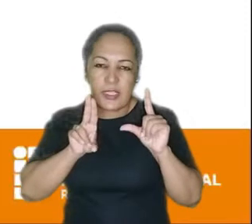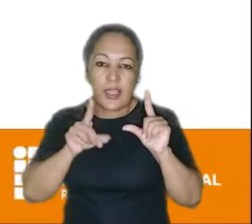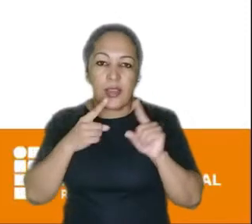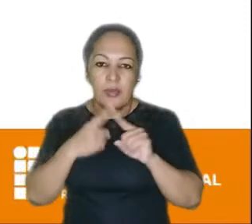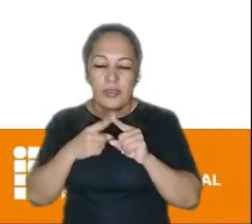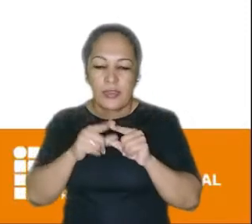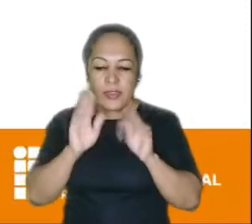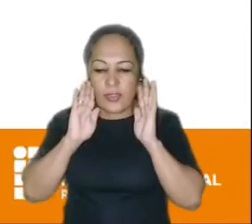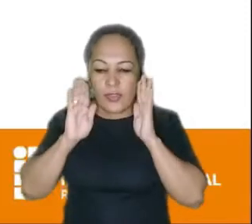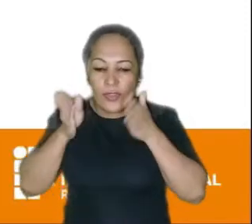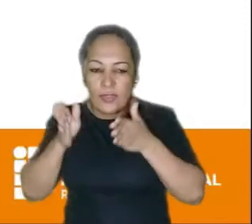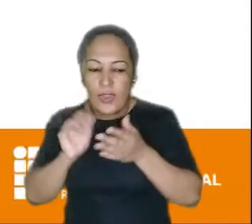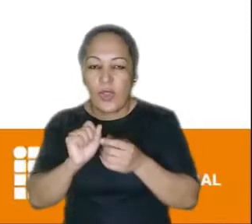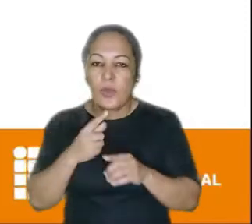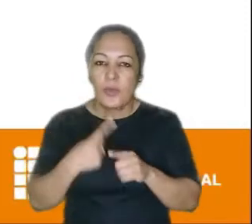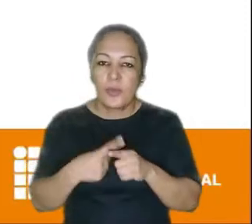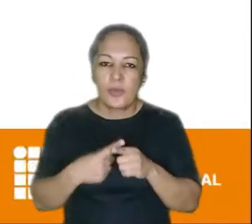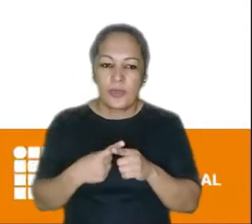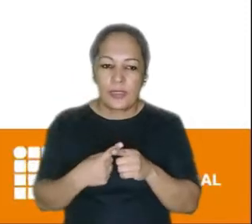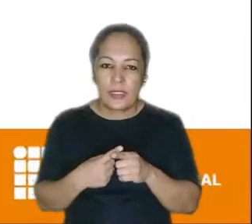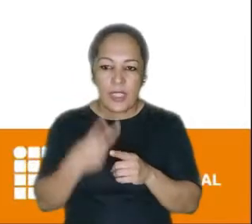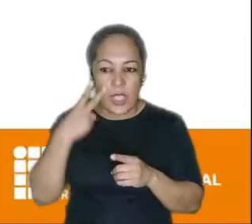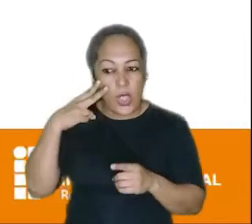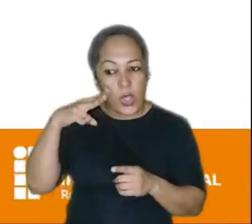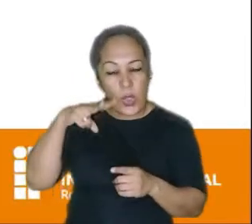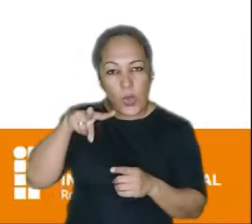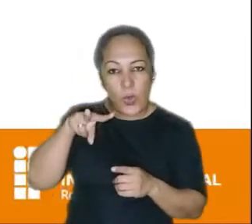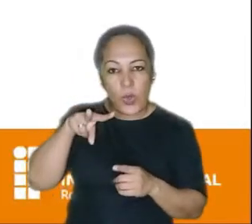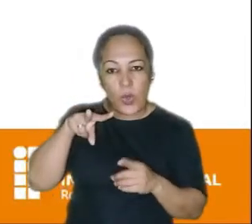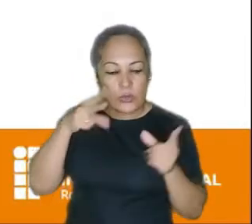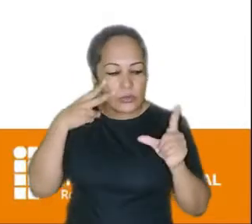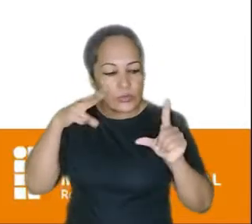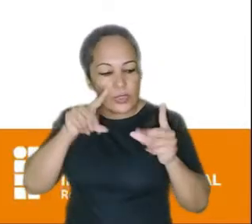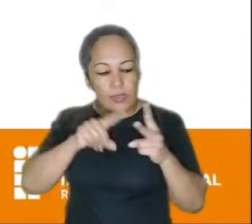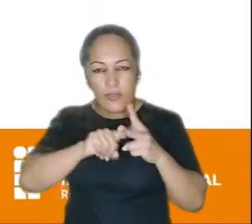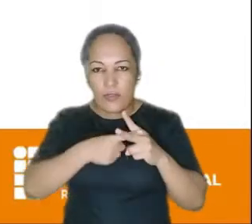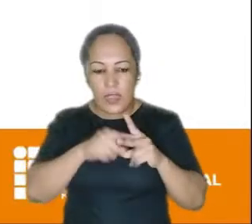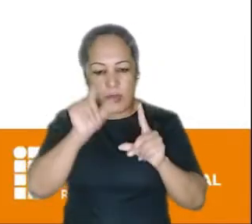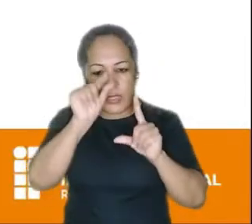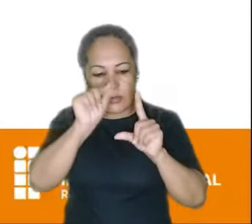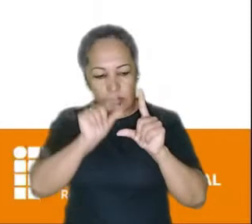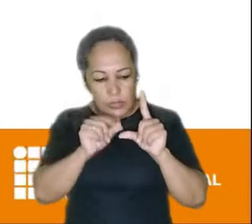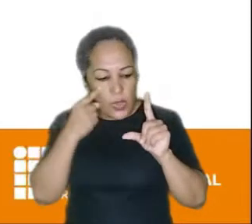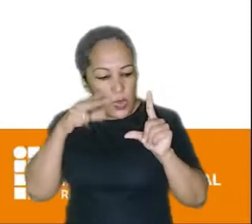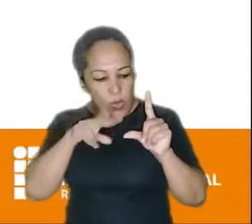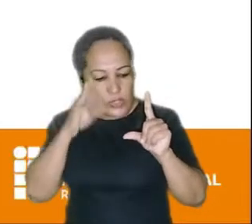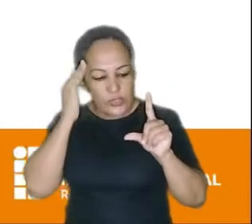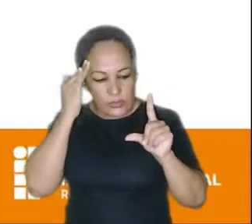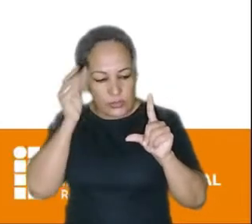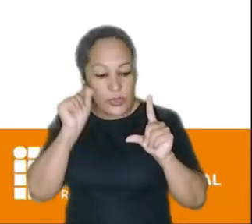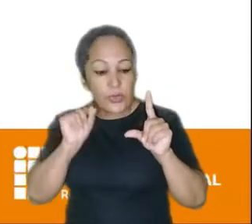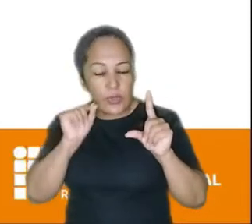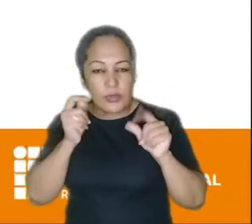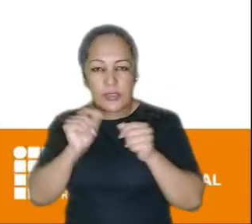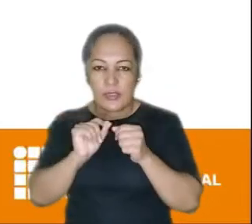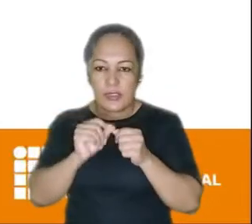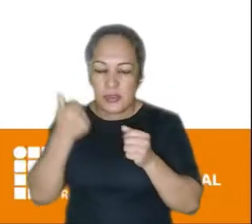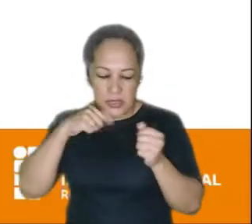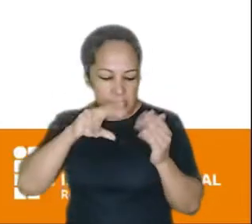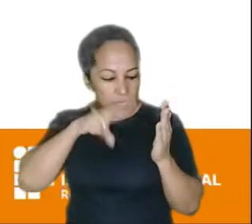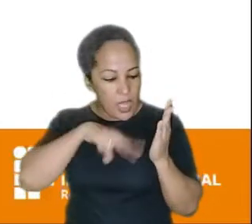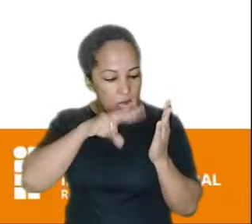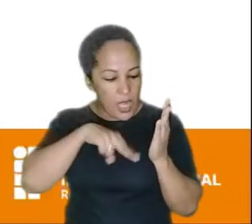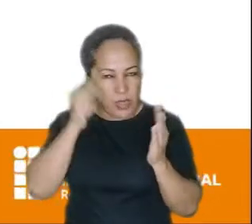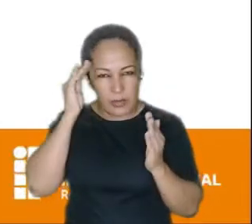quando eu olho para a ferramenta e eu já consigo entender o que eu tenho que fazer, não preciso ler o manual, por exemplo. Isso seria uma